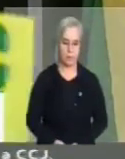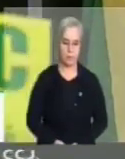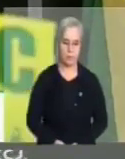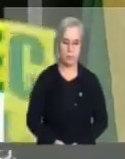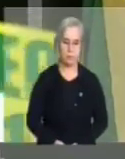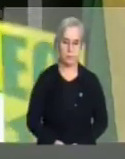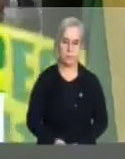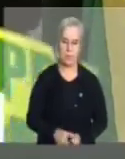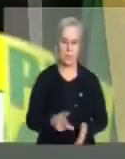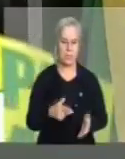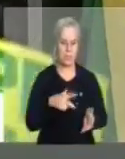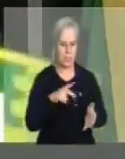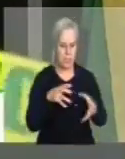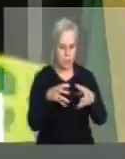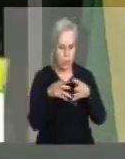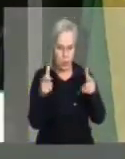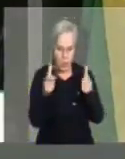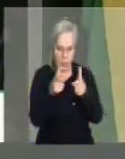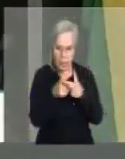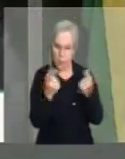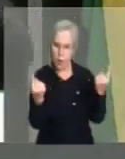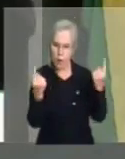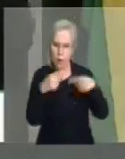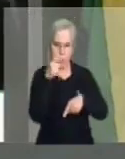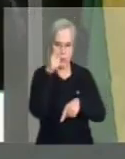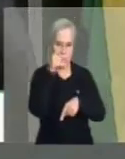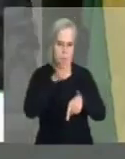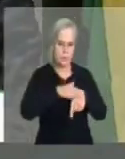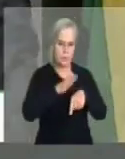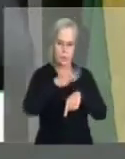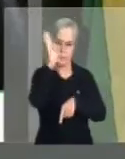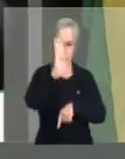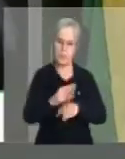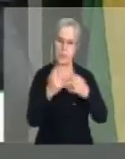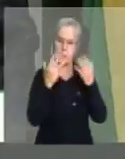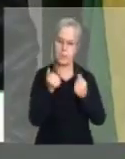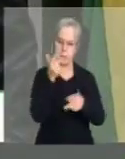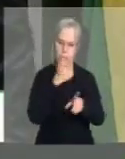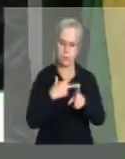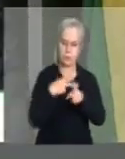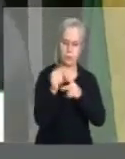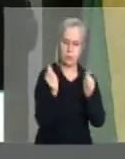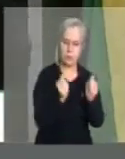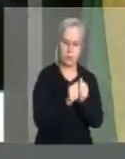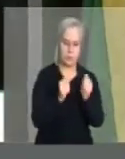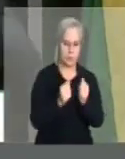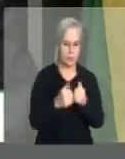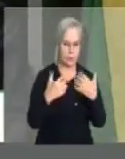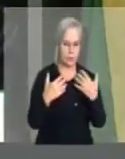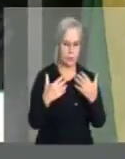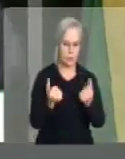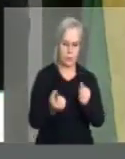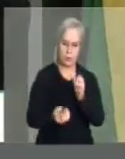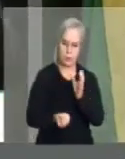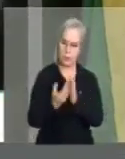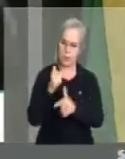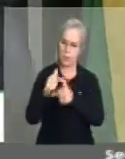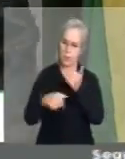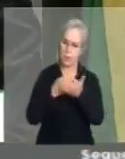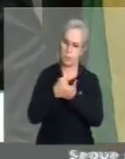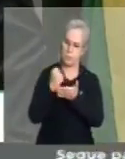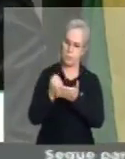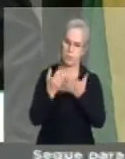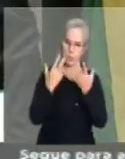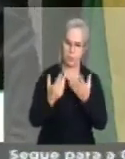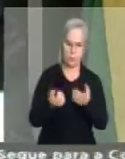aos interesses do brasileiro que não quer a aprovação da PEC. Vamos em frente, vamos salvar o Brasil, vamos criar empregos, vamos